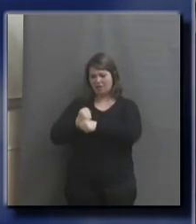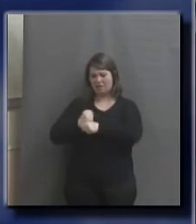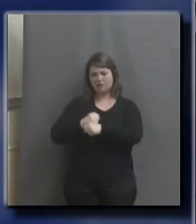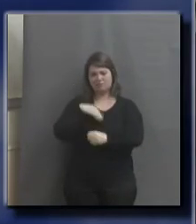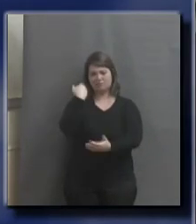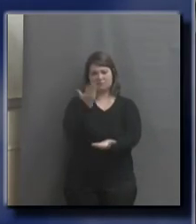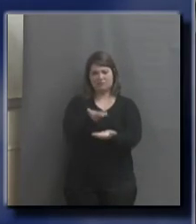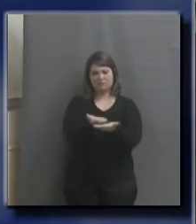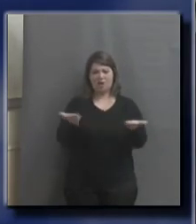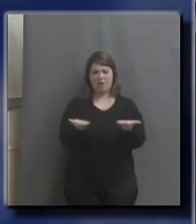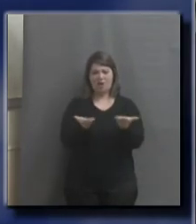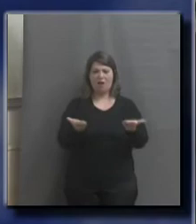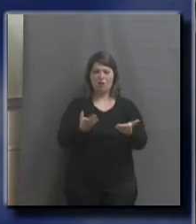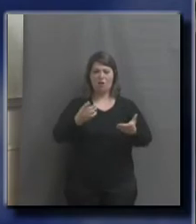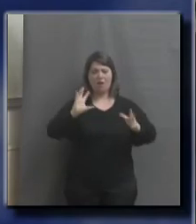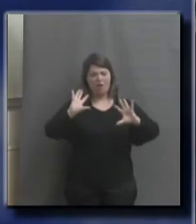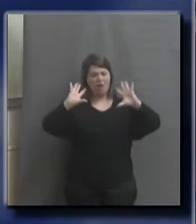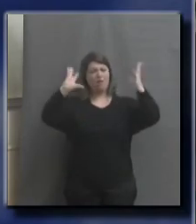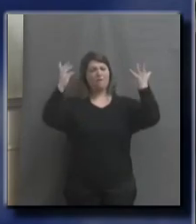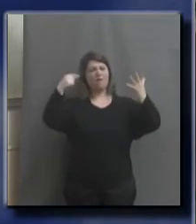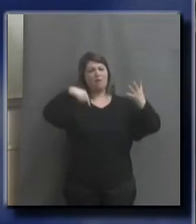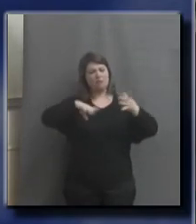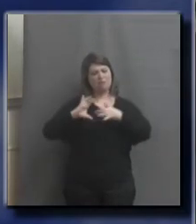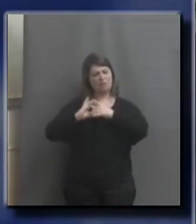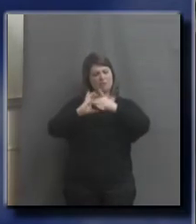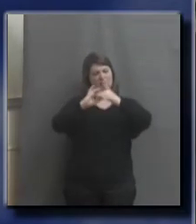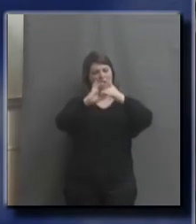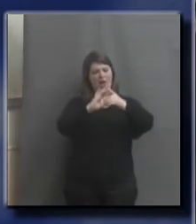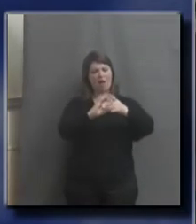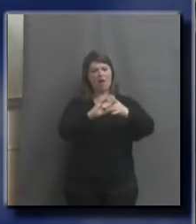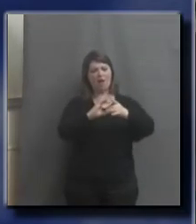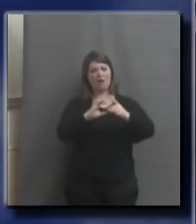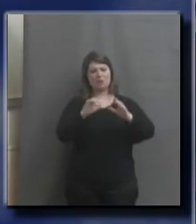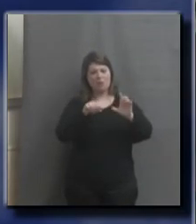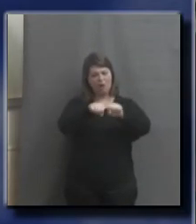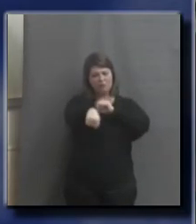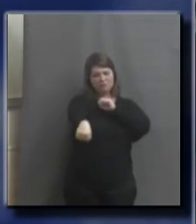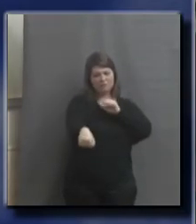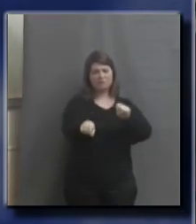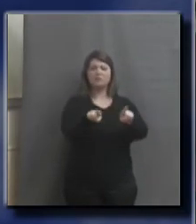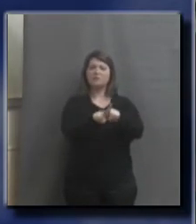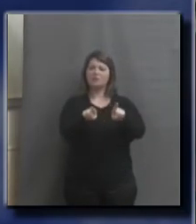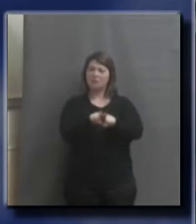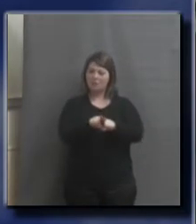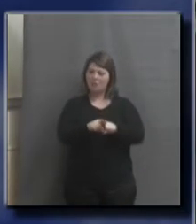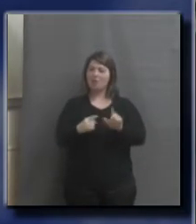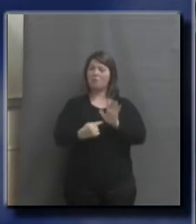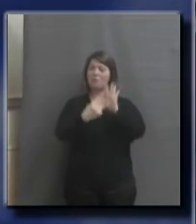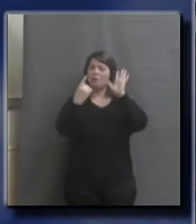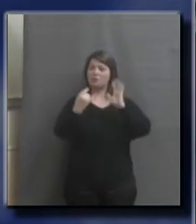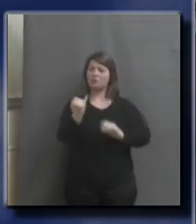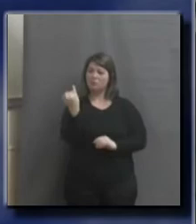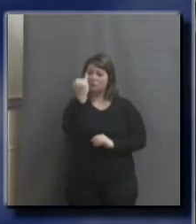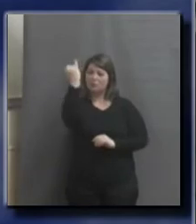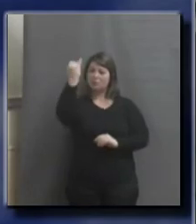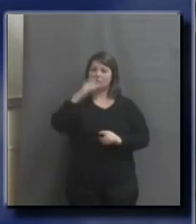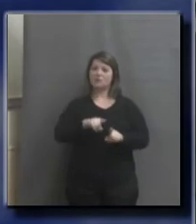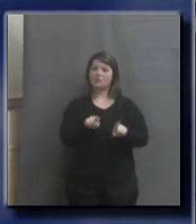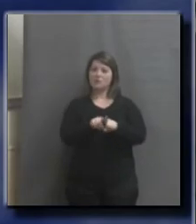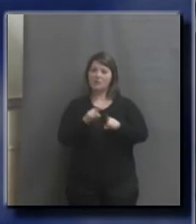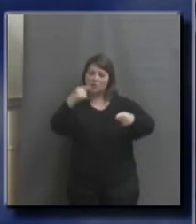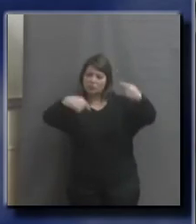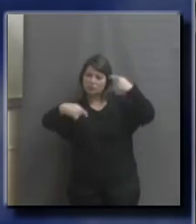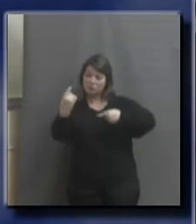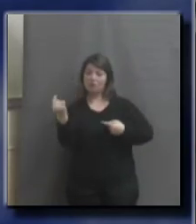os nossos eventos ligados à formação, os pontos que nos pareceram os mais relevantes para a discussão